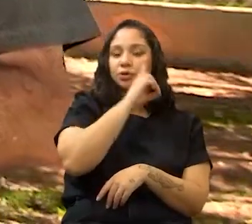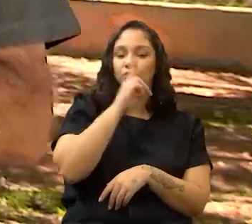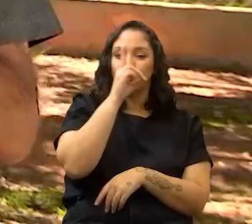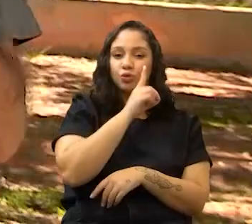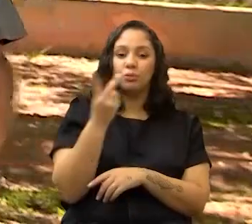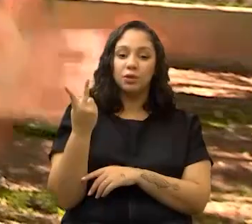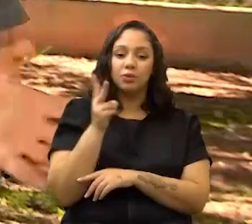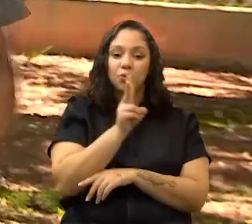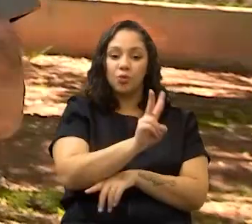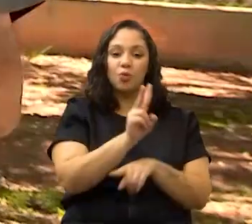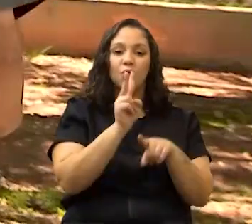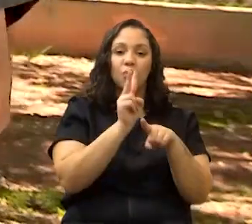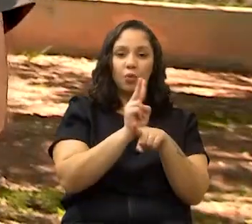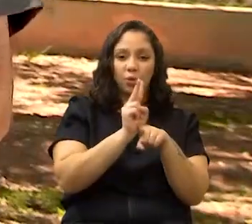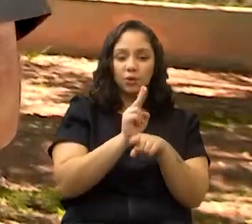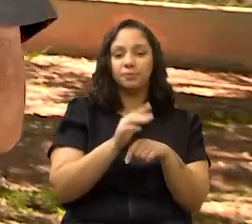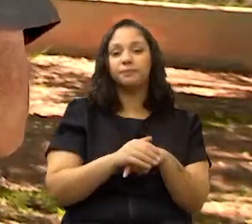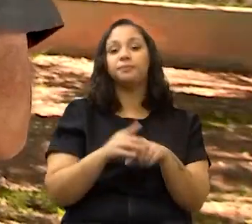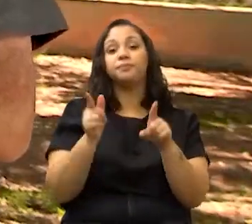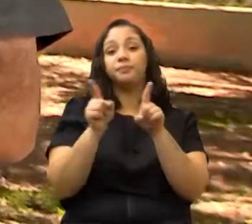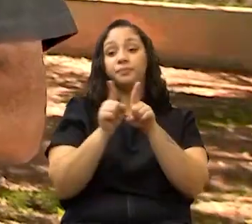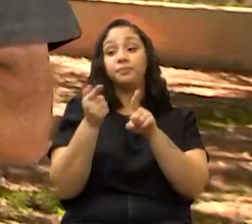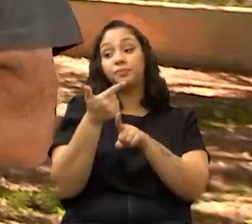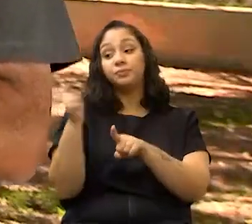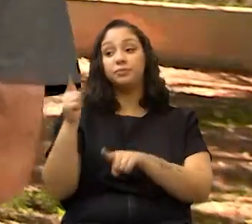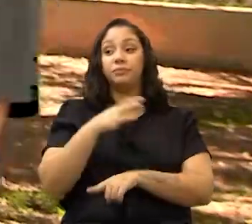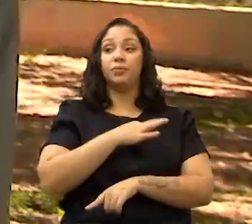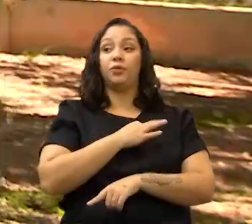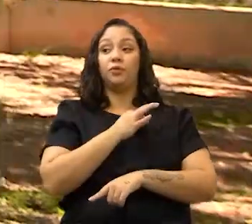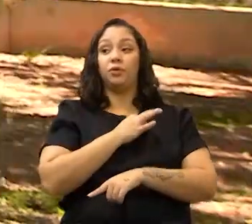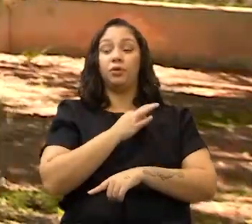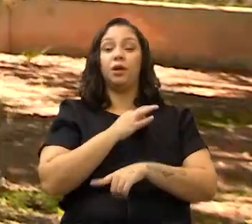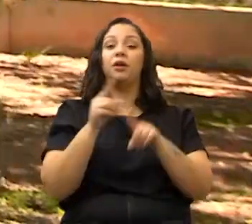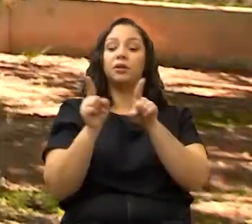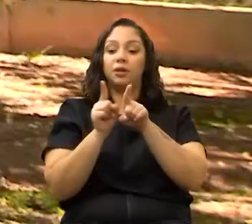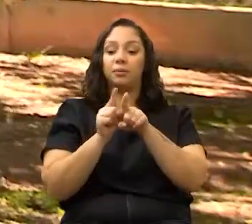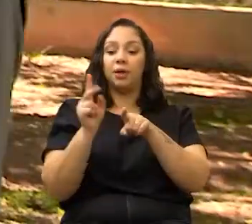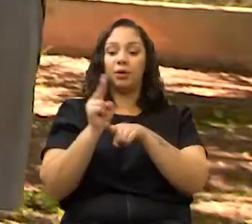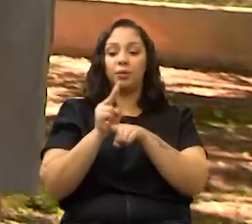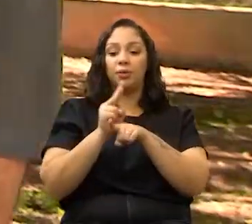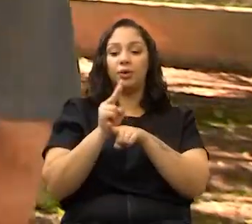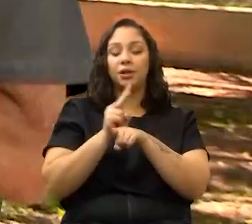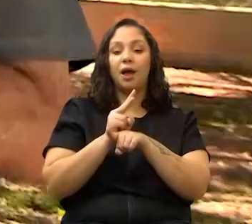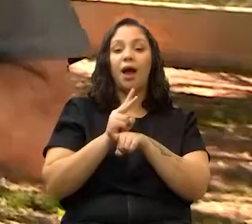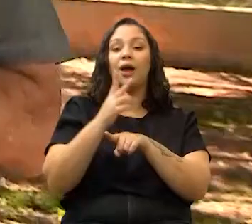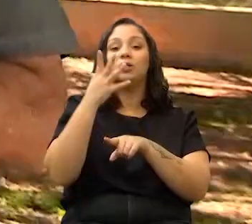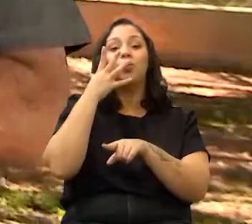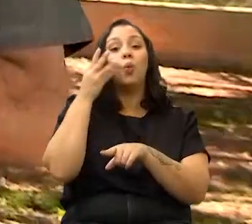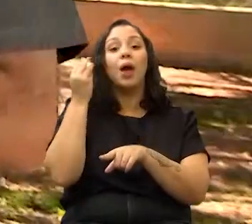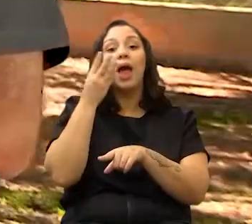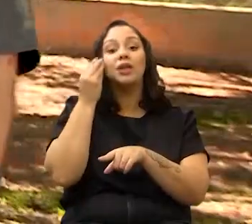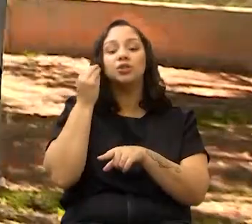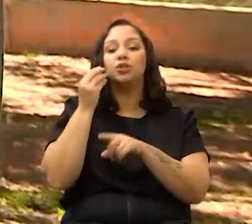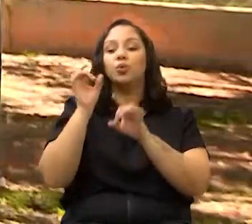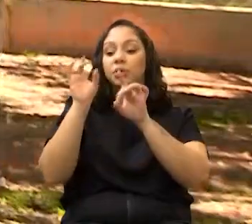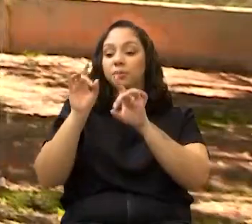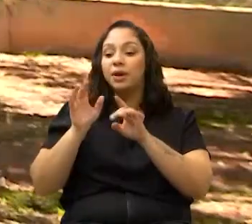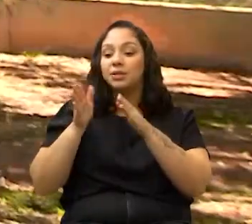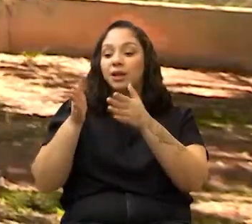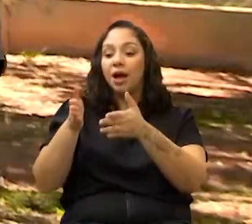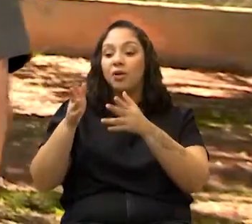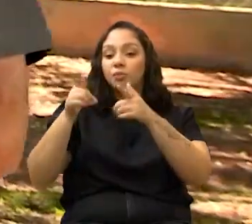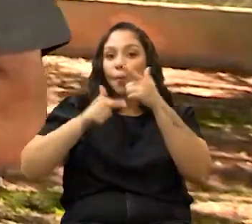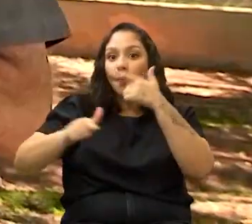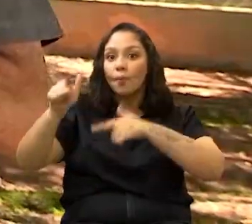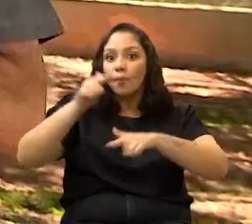isso. Nós temos outras duas voluntárias que vêm cuidar desse gatil aqui. Especificamente, elas fazem uma